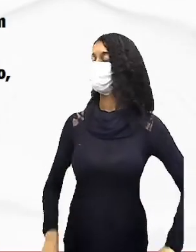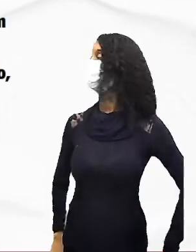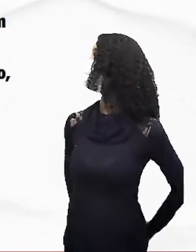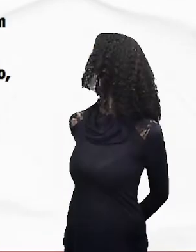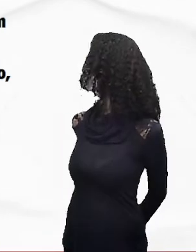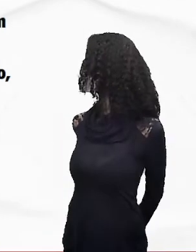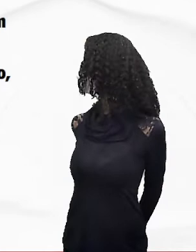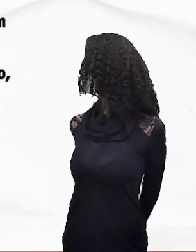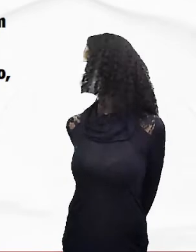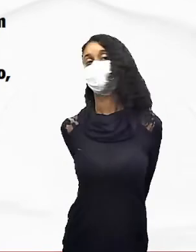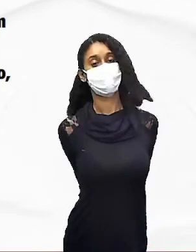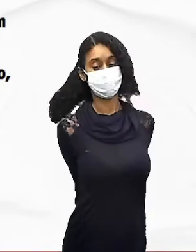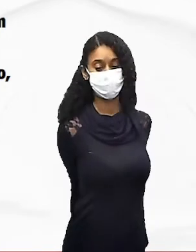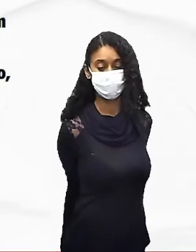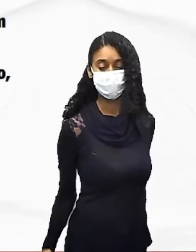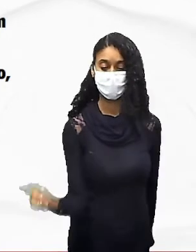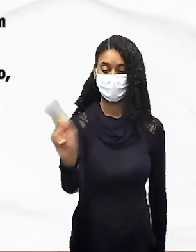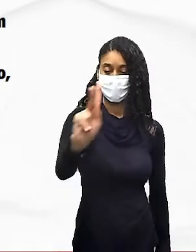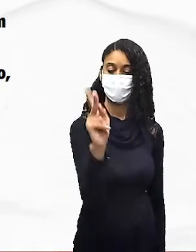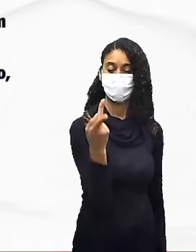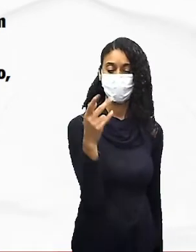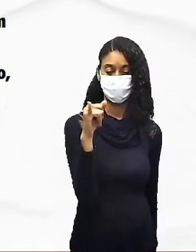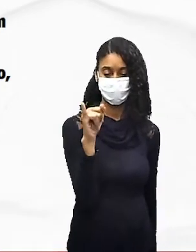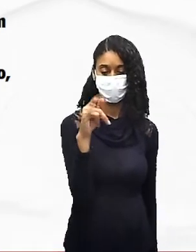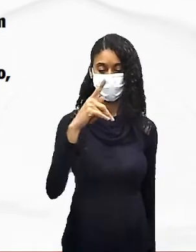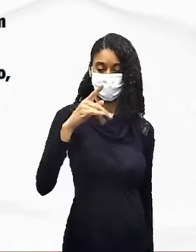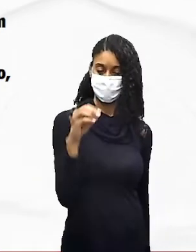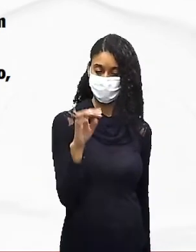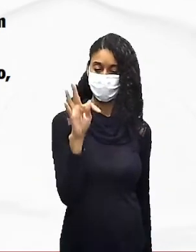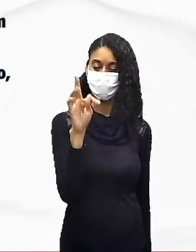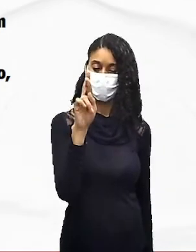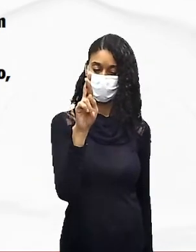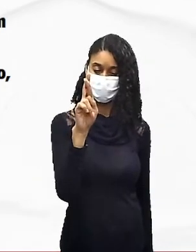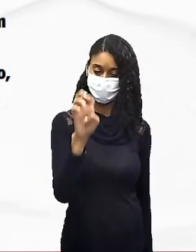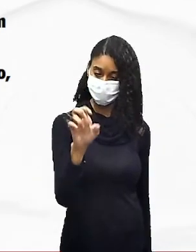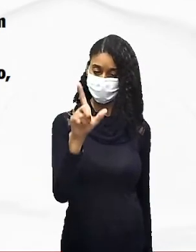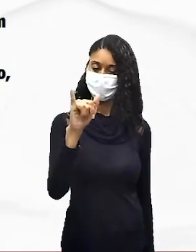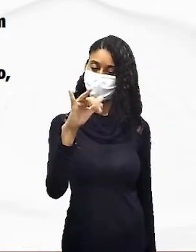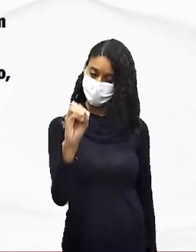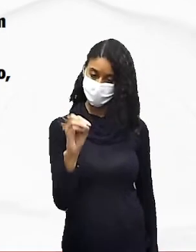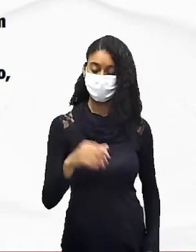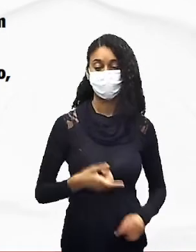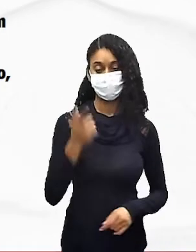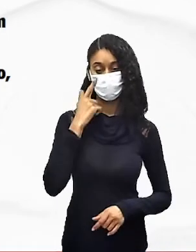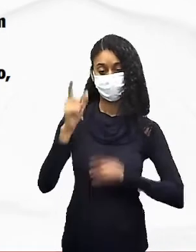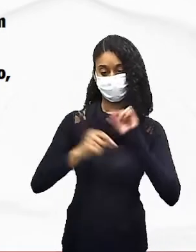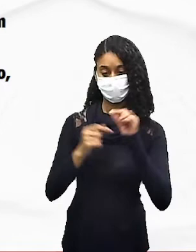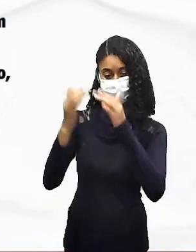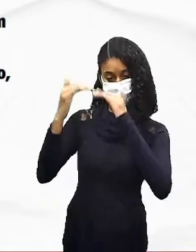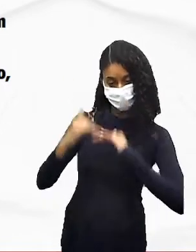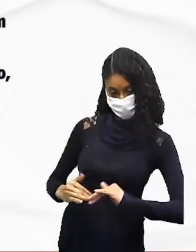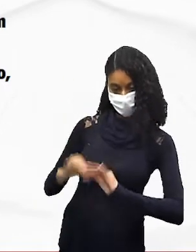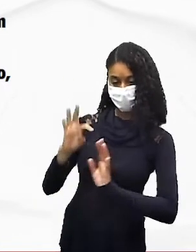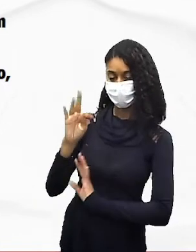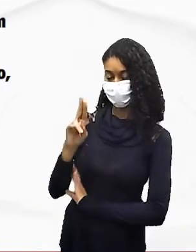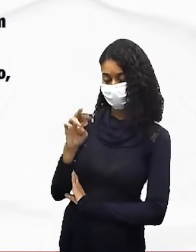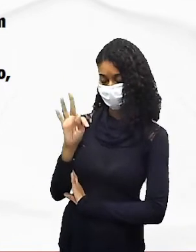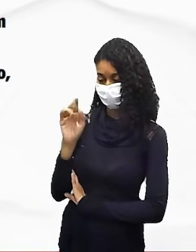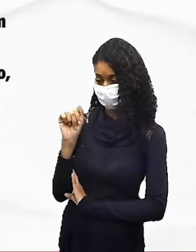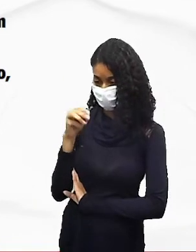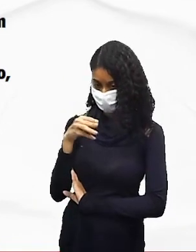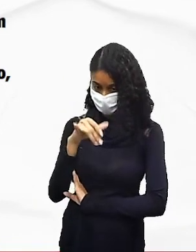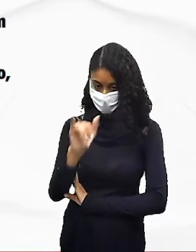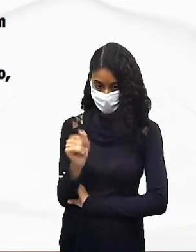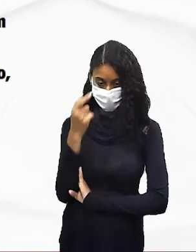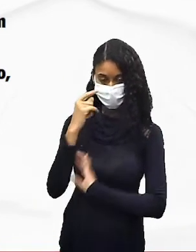Ao hipotrélico. Eita, começa aí, hein? Tutameia. Tá vendo aí lá embaixo a referência, minha gente? Olha